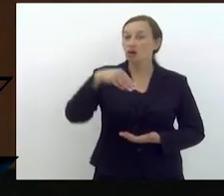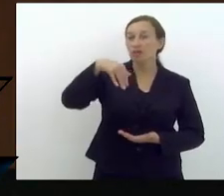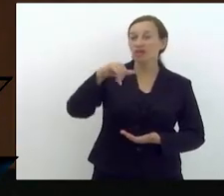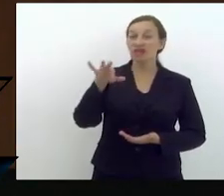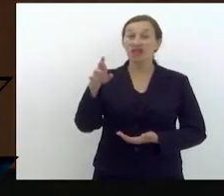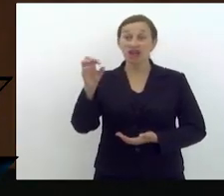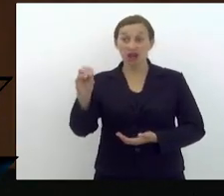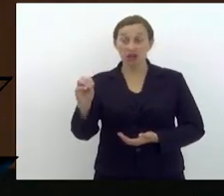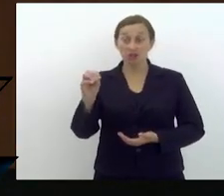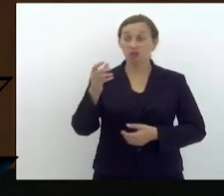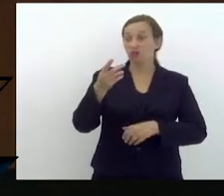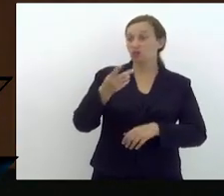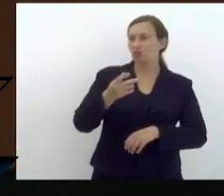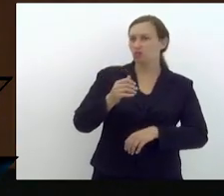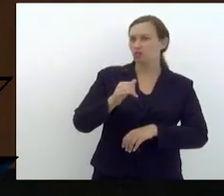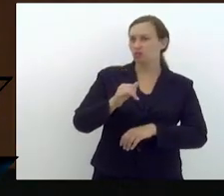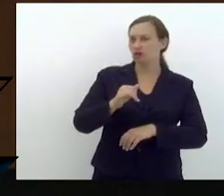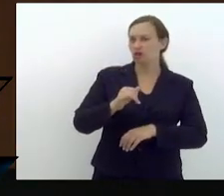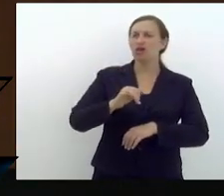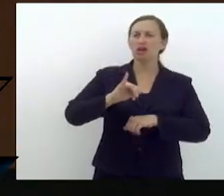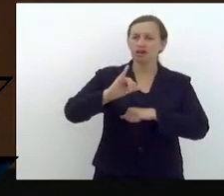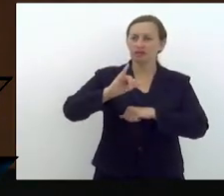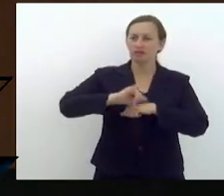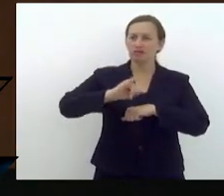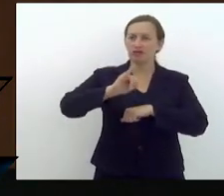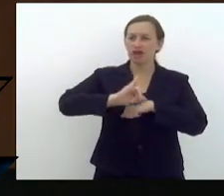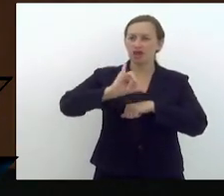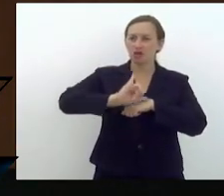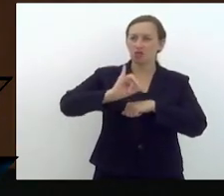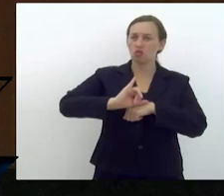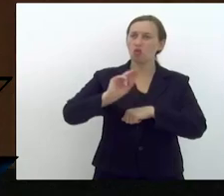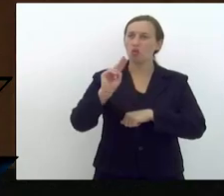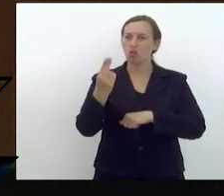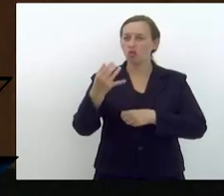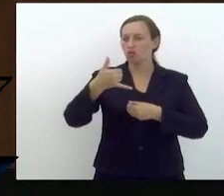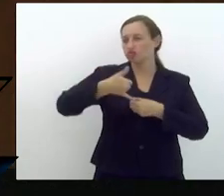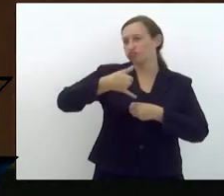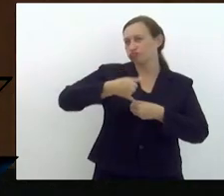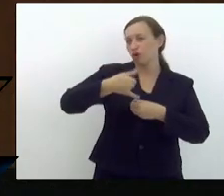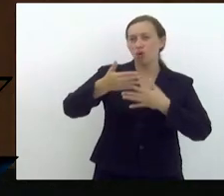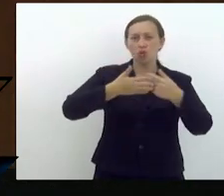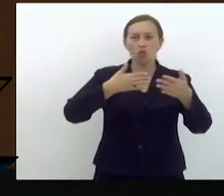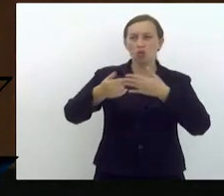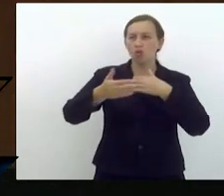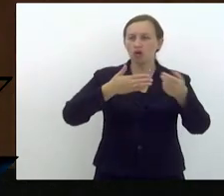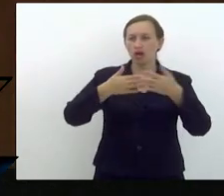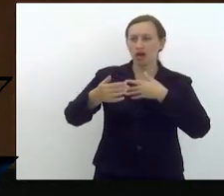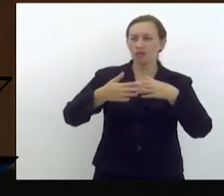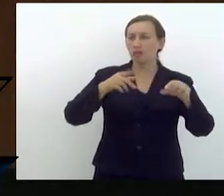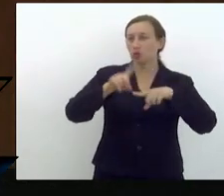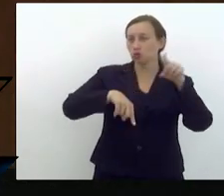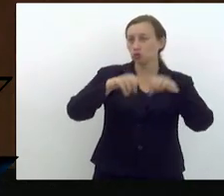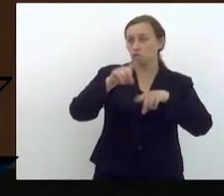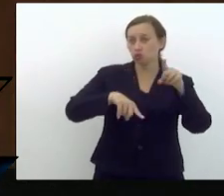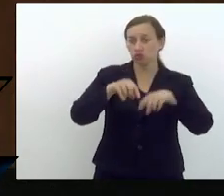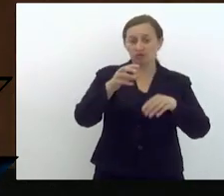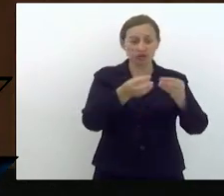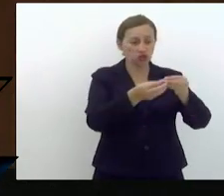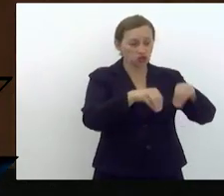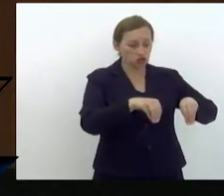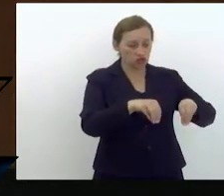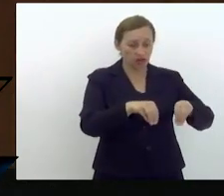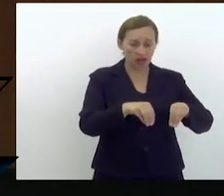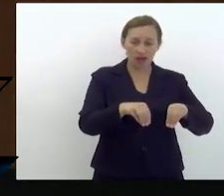ferro é ou combustível qualquer rompimento do Cacho navio vai promover um desastre